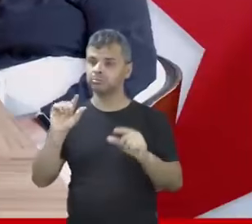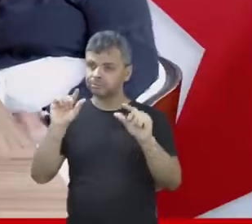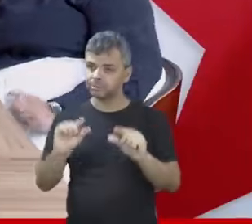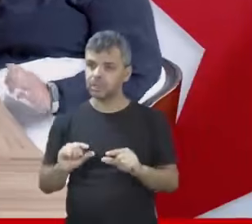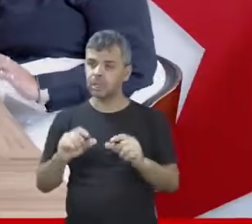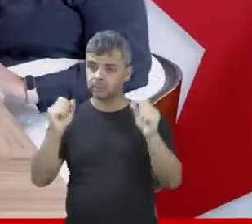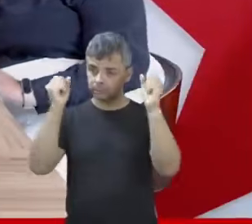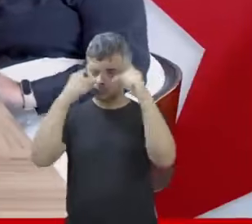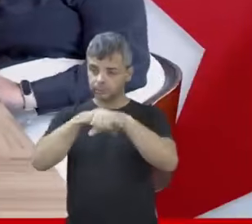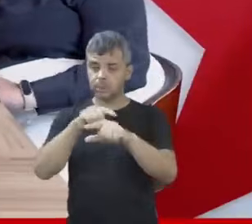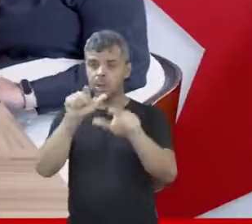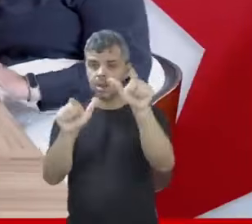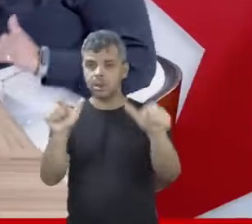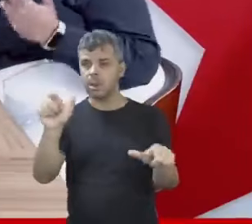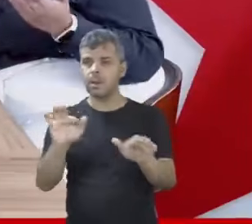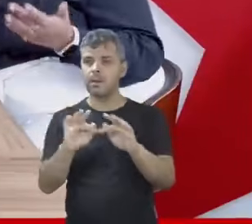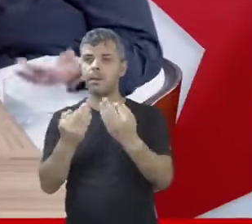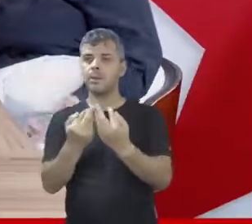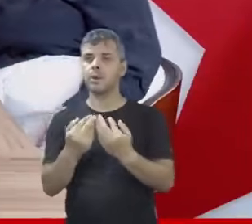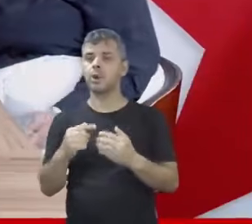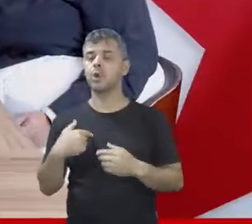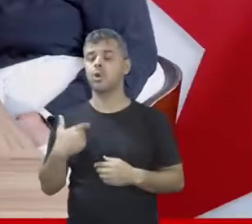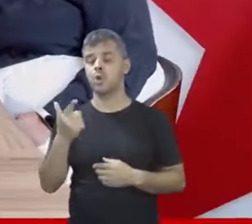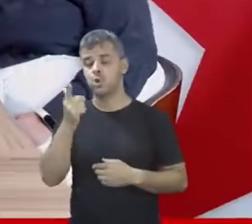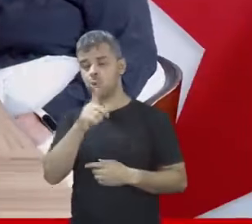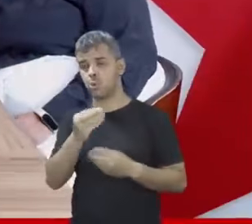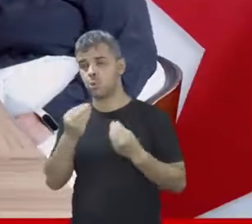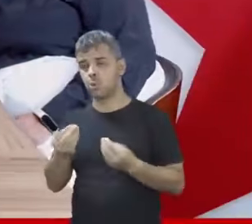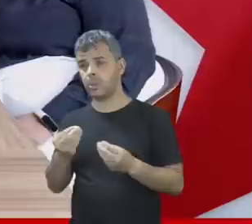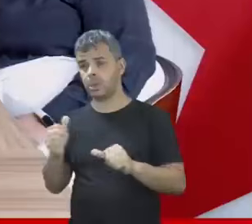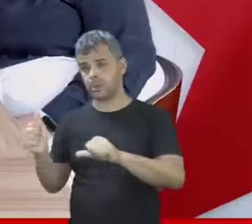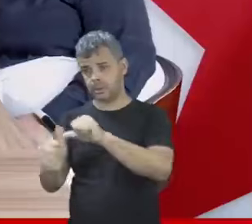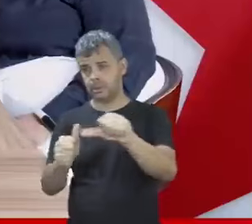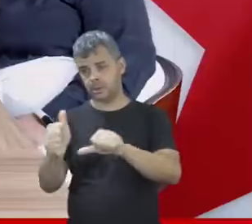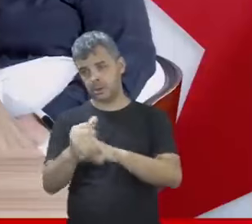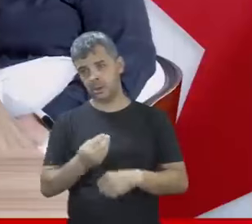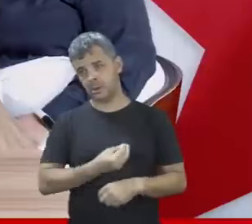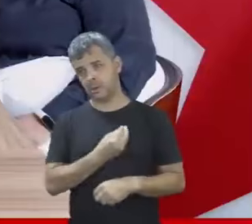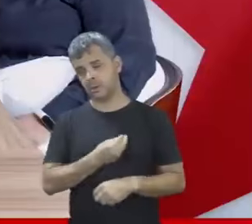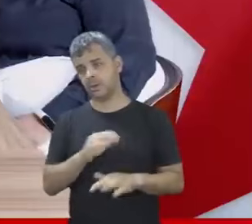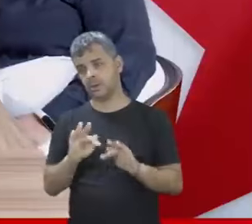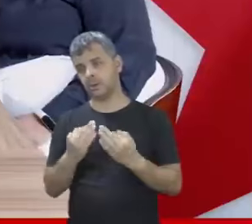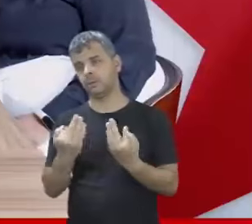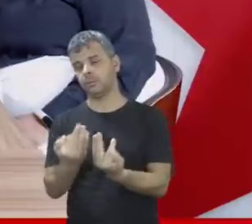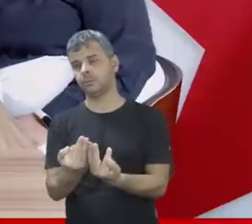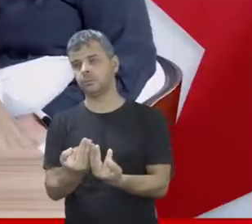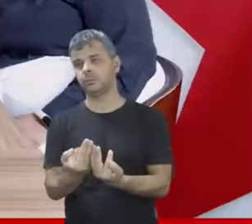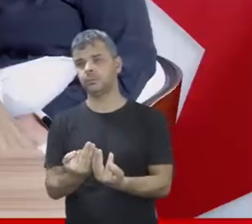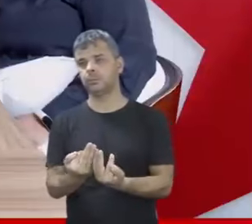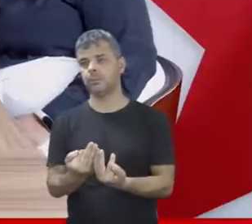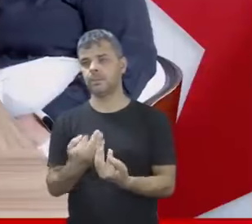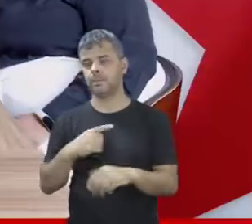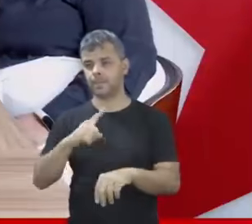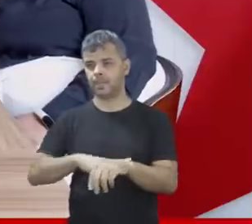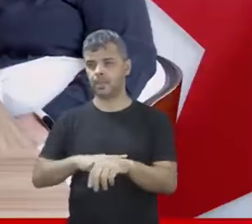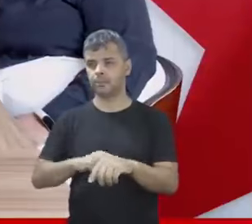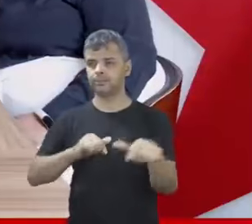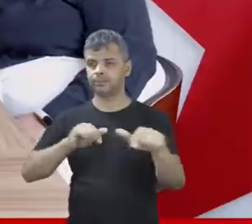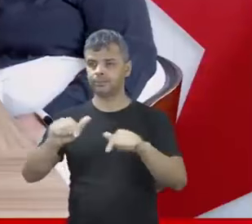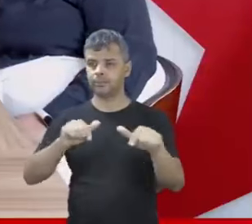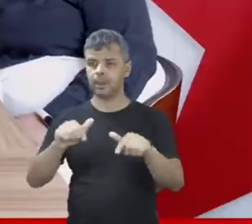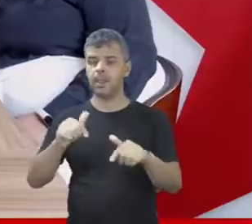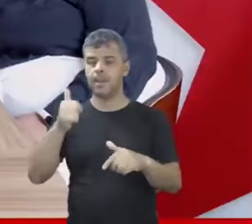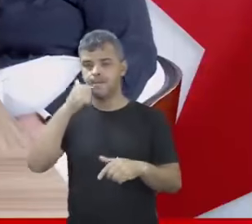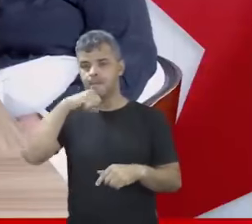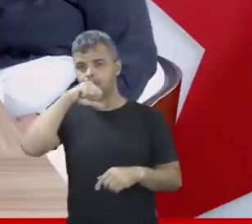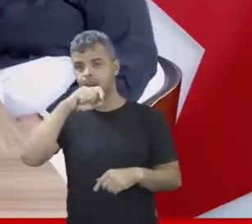é difícil para muitas famílias. Imagina como a gente conseguiria, né, transformar a realidade das famílias brasileiras com mais tempo para os pais e para as mães